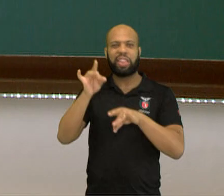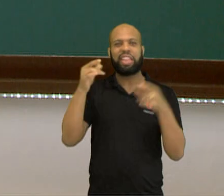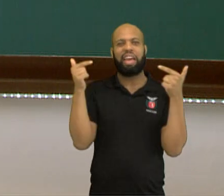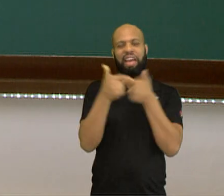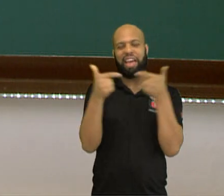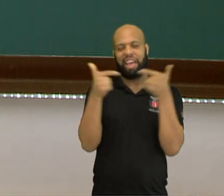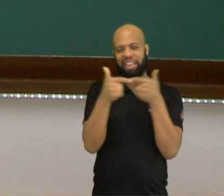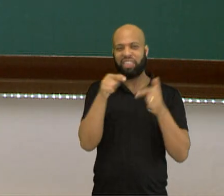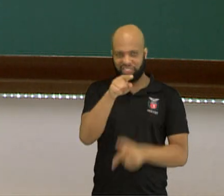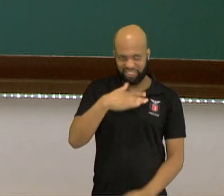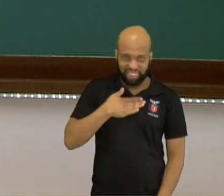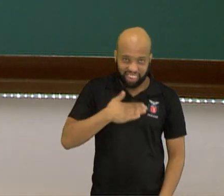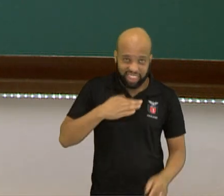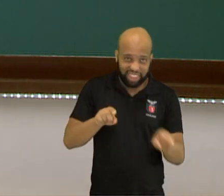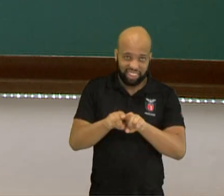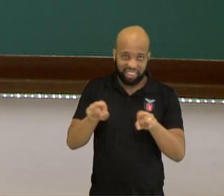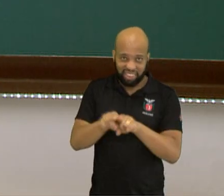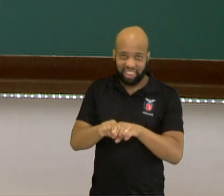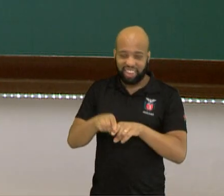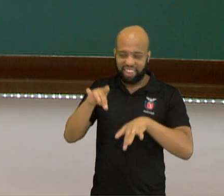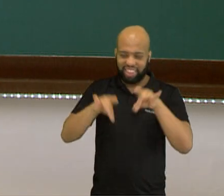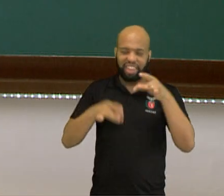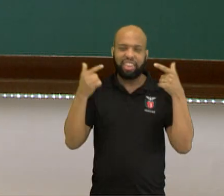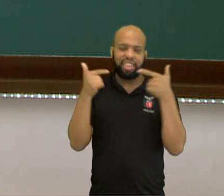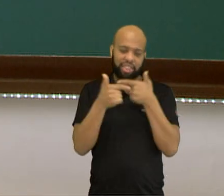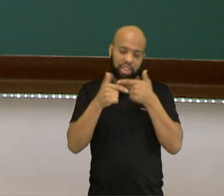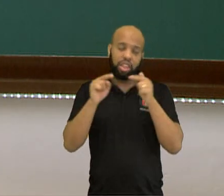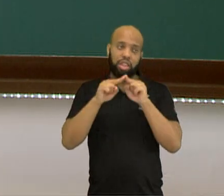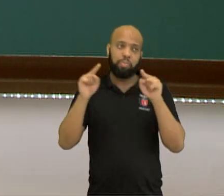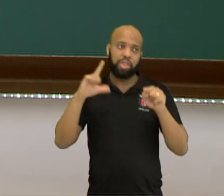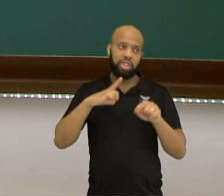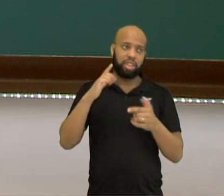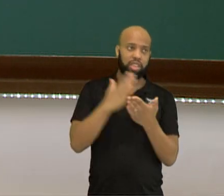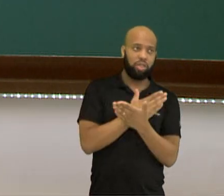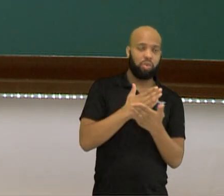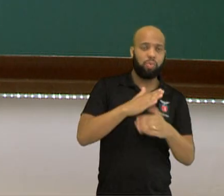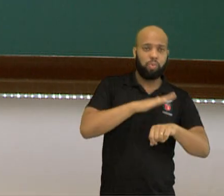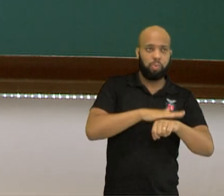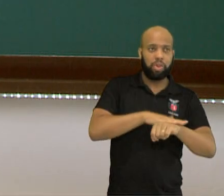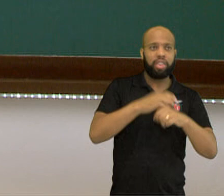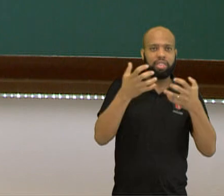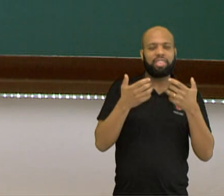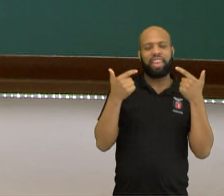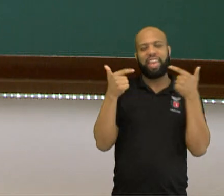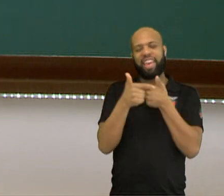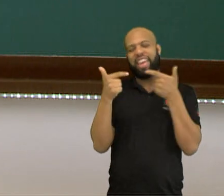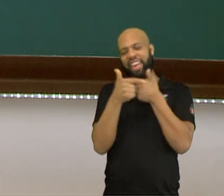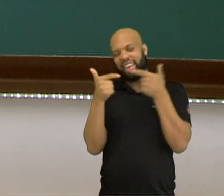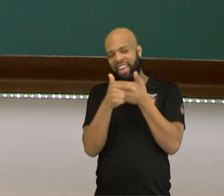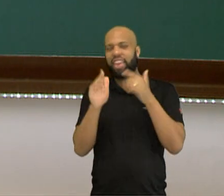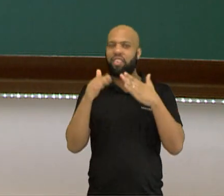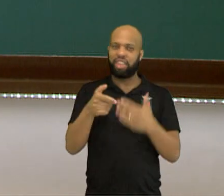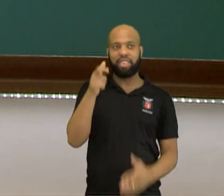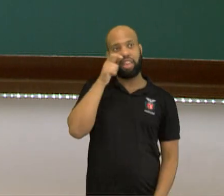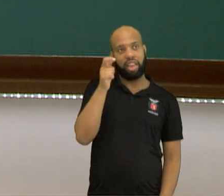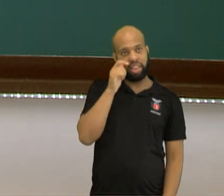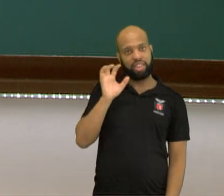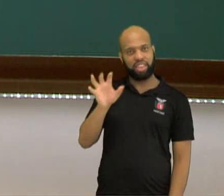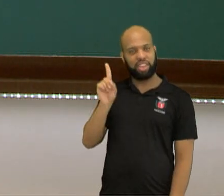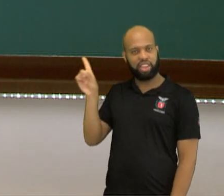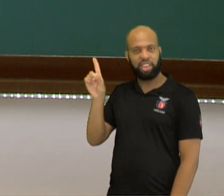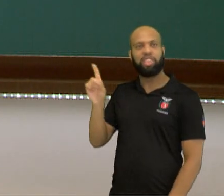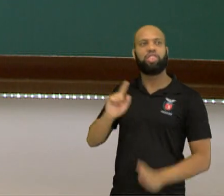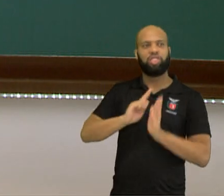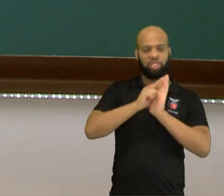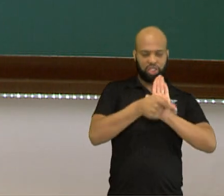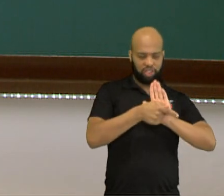também gosta de comédia, mas tem horas aí que a gente quer rir um pouquinho, então acaba assistindo uma